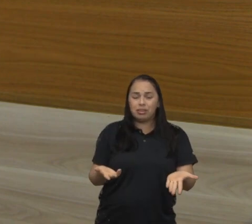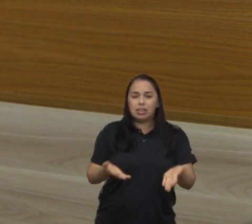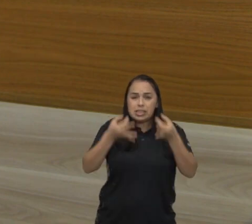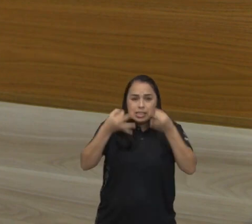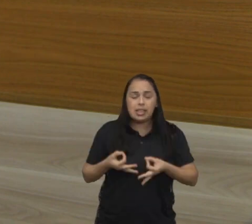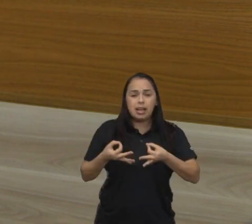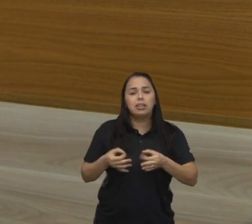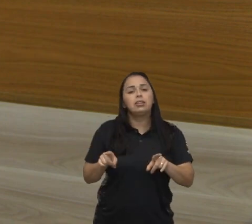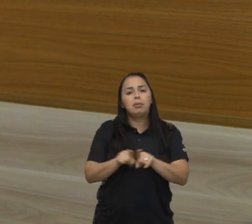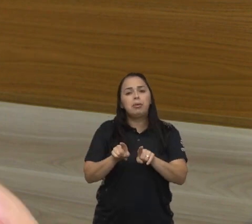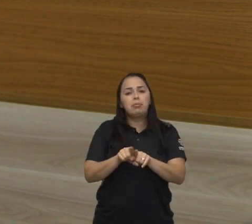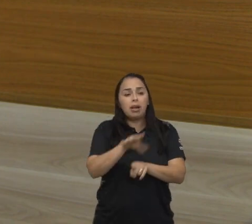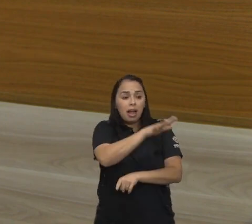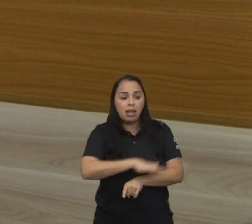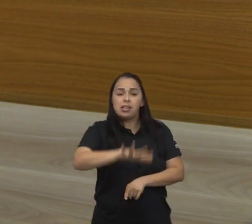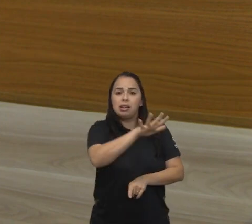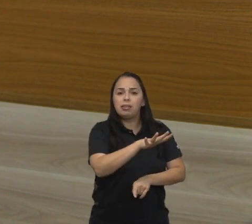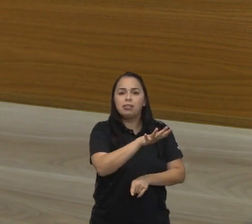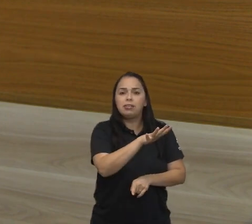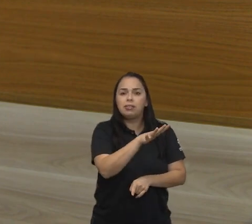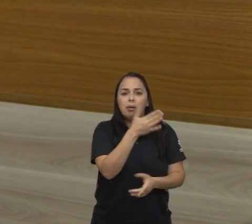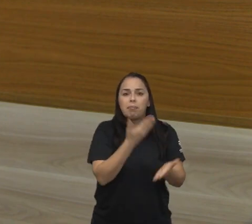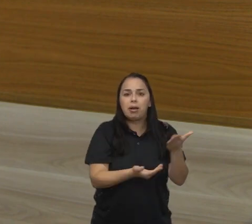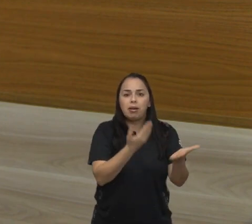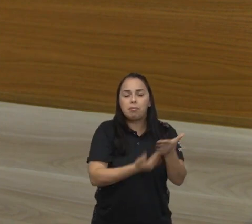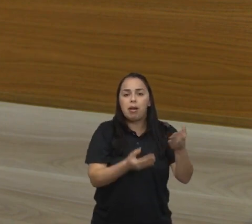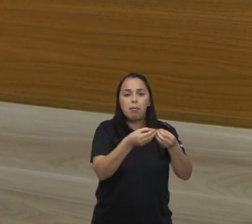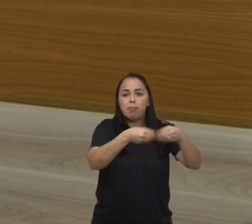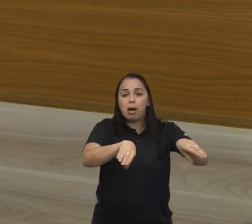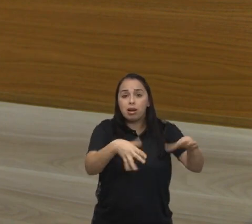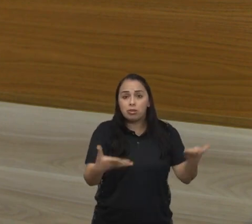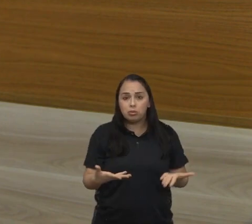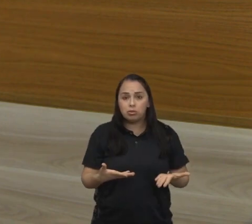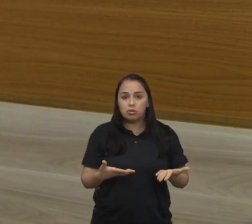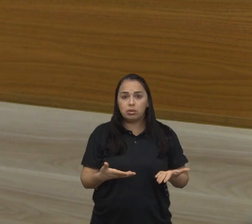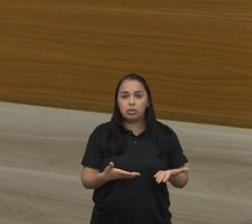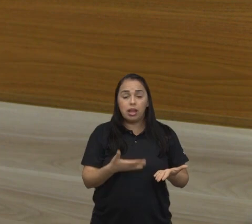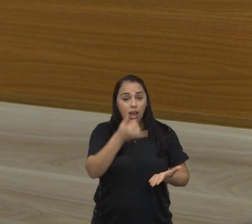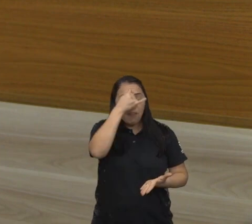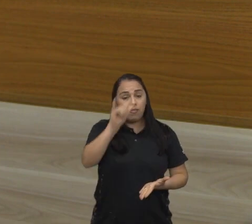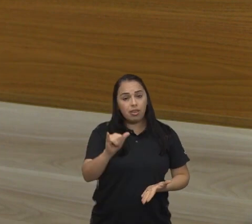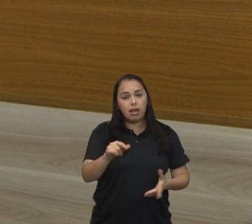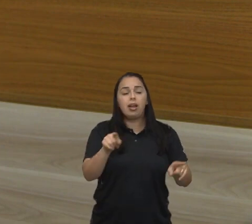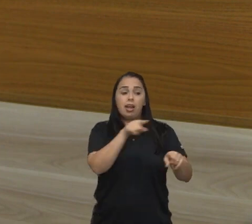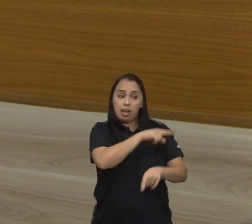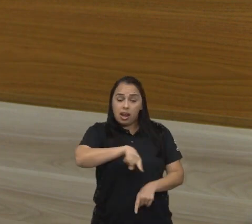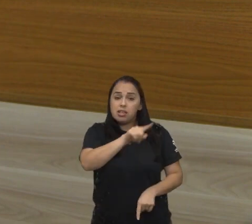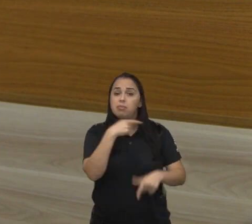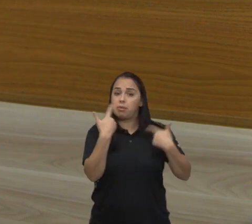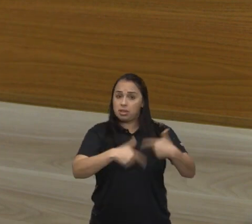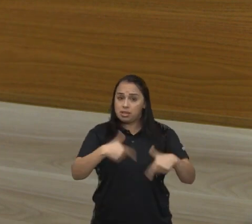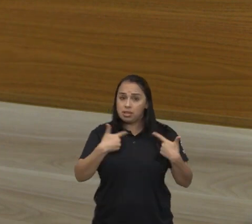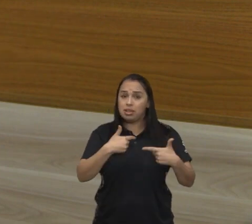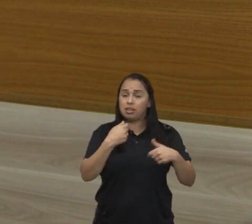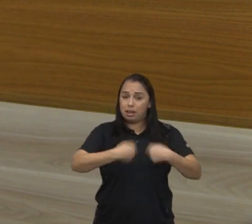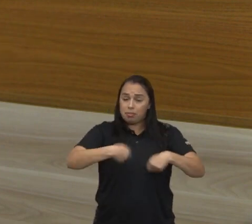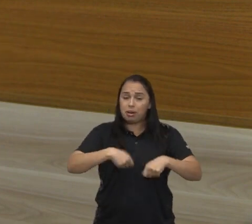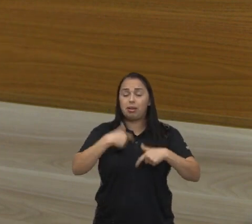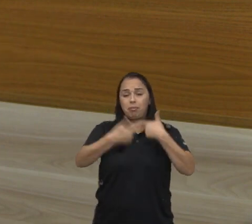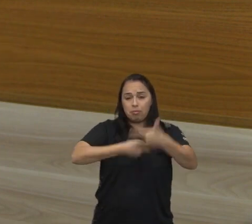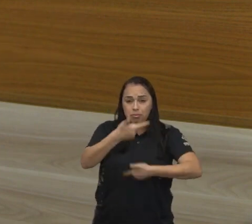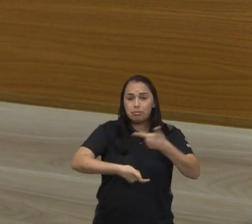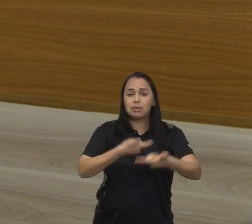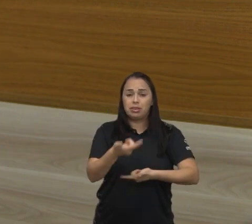serviço na íntegra, para que essas pessoas não pudessem ficar desamparados. Eles precisam ir trabalhar, eles precisam